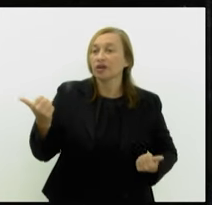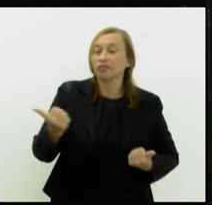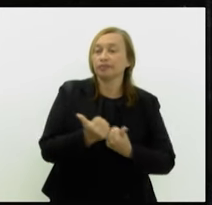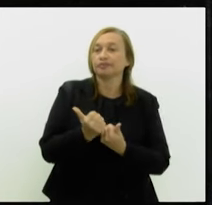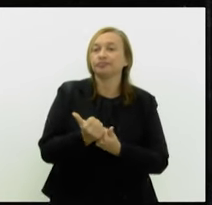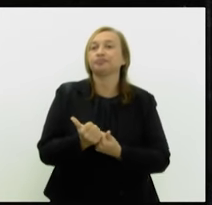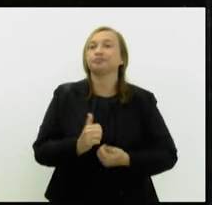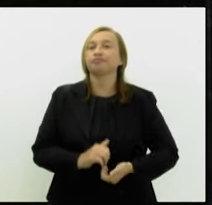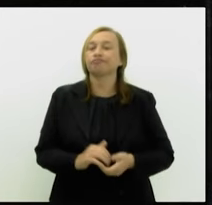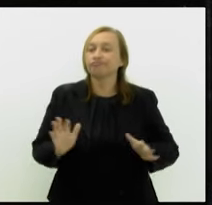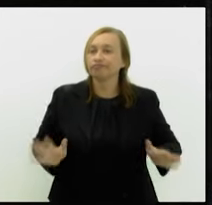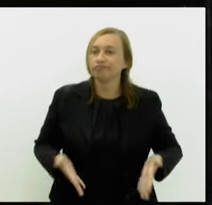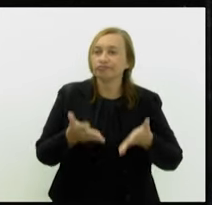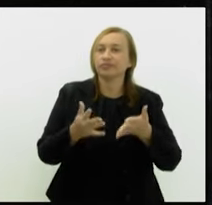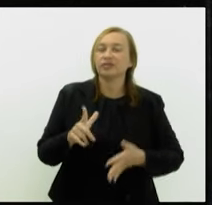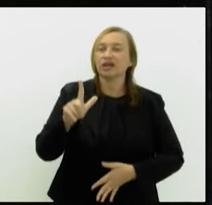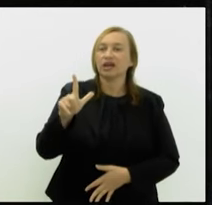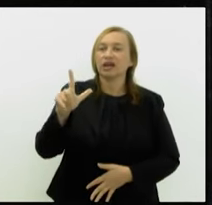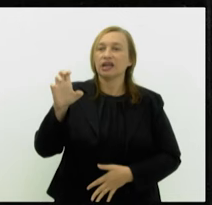muito a iniciativa do